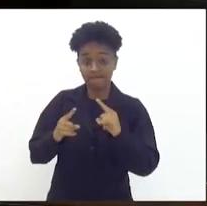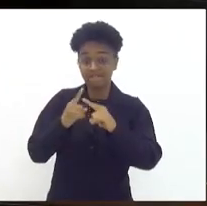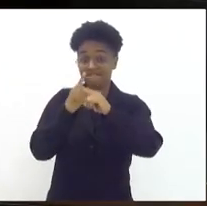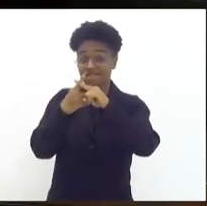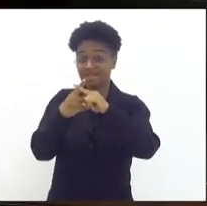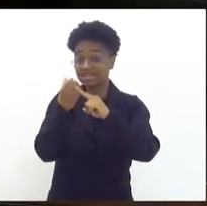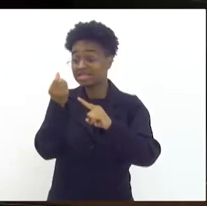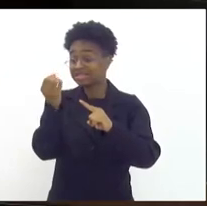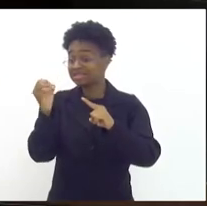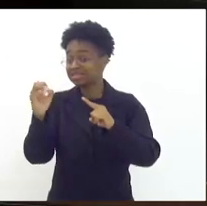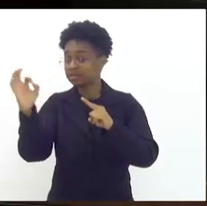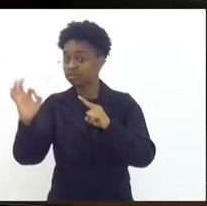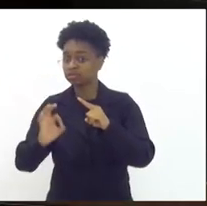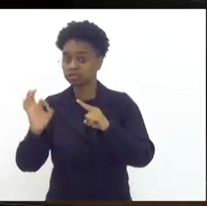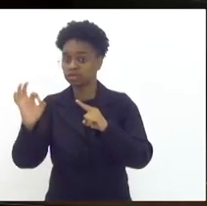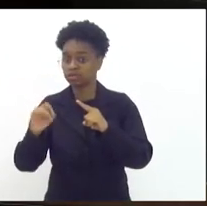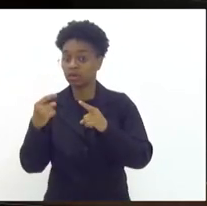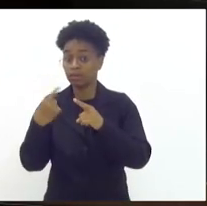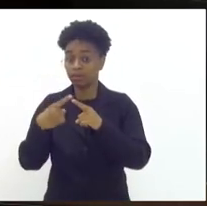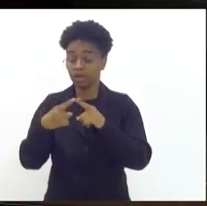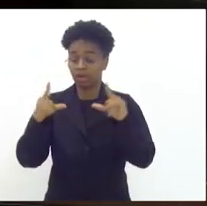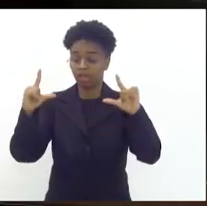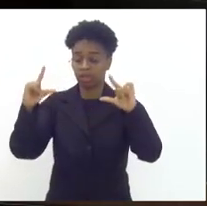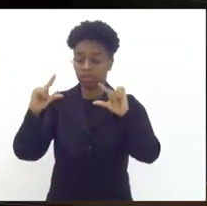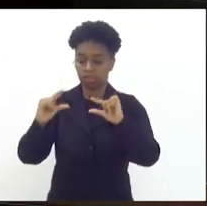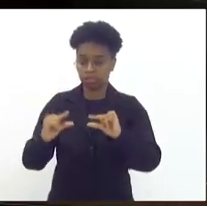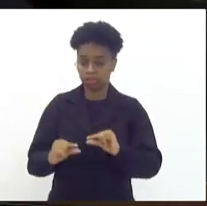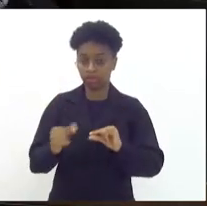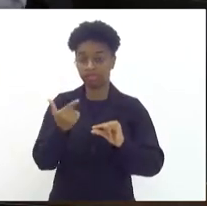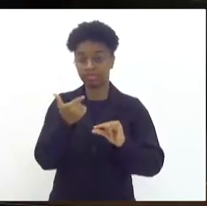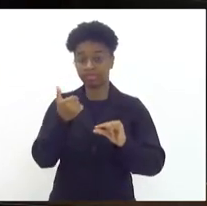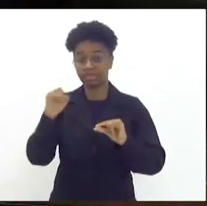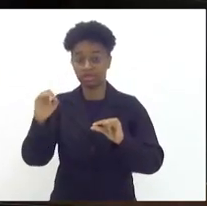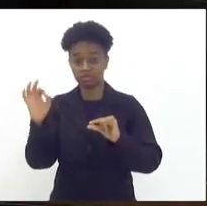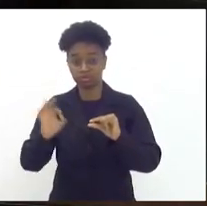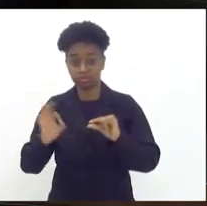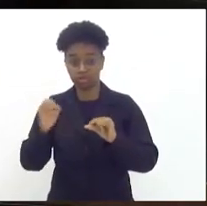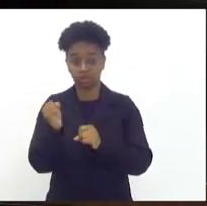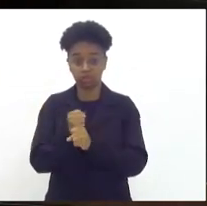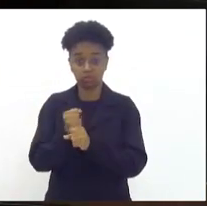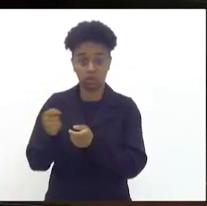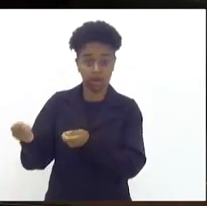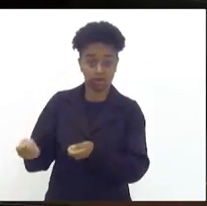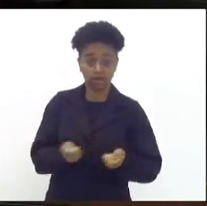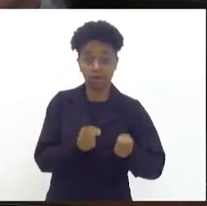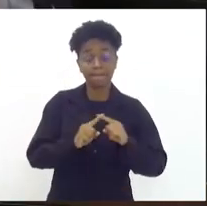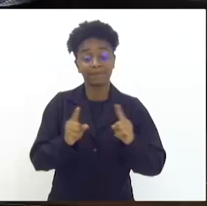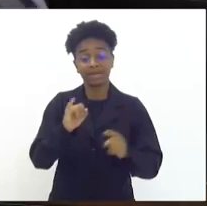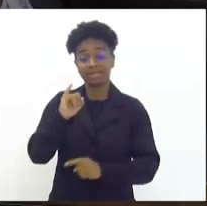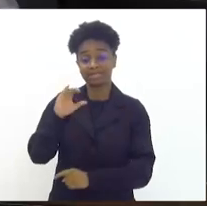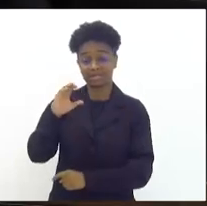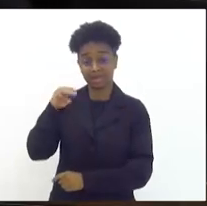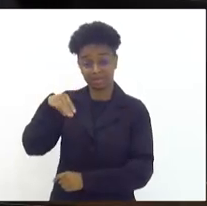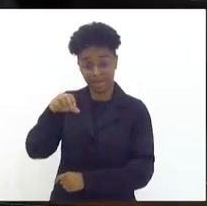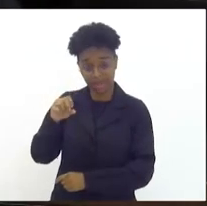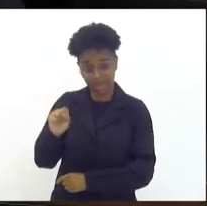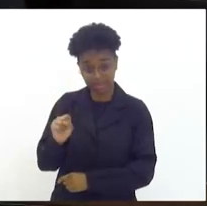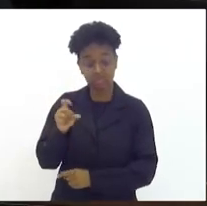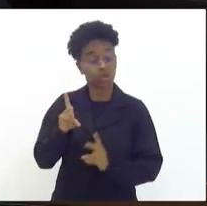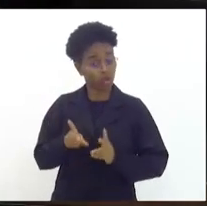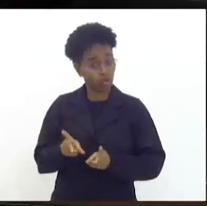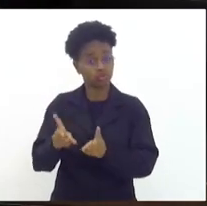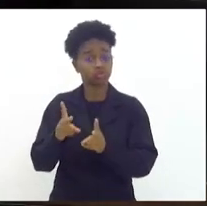60%. porque você vai reduzir 10% ao ano até 32 ou seja o ICMS vai ser ainda um grande gigante lá